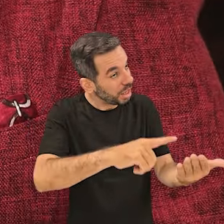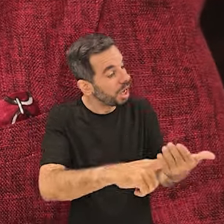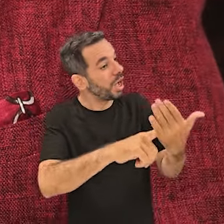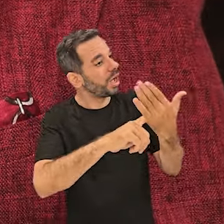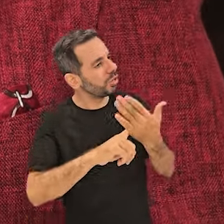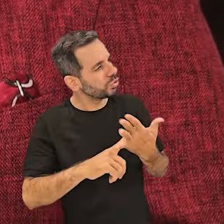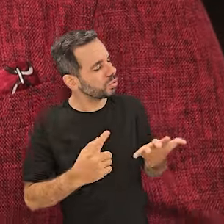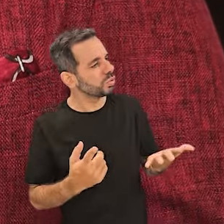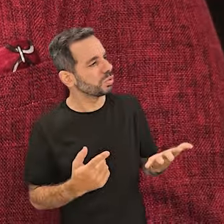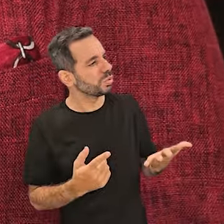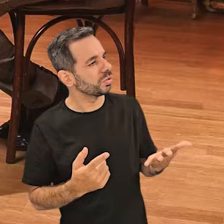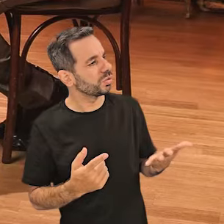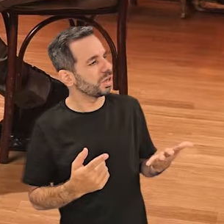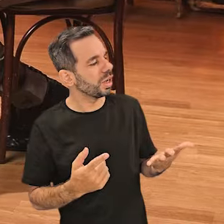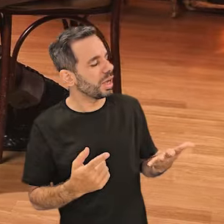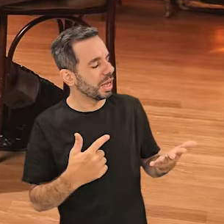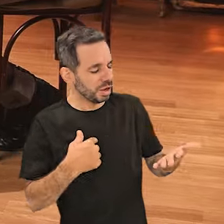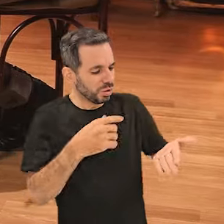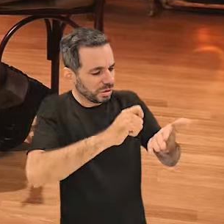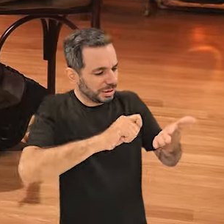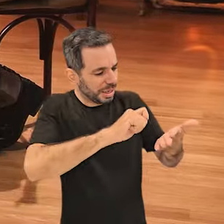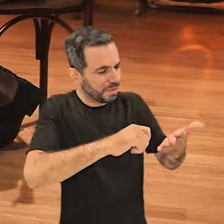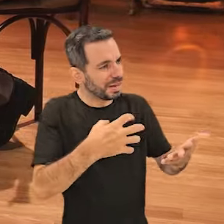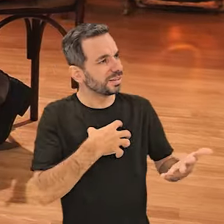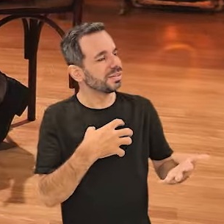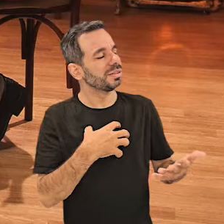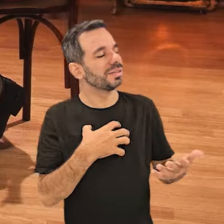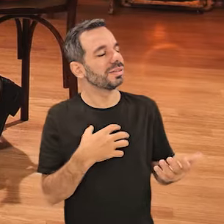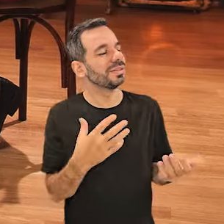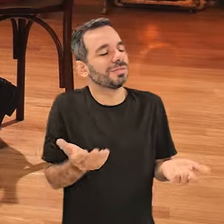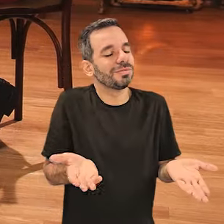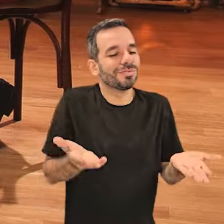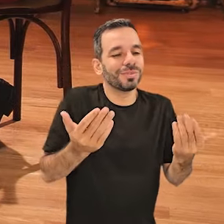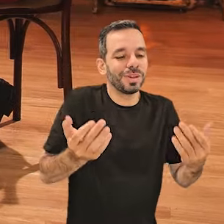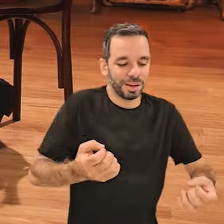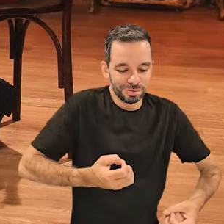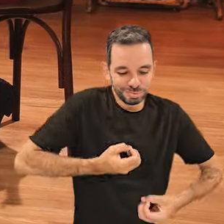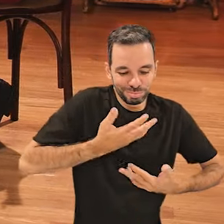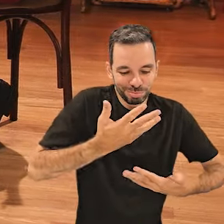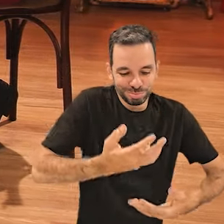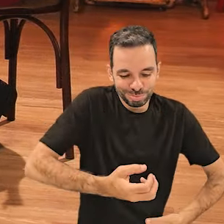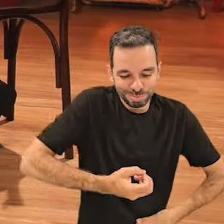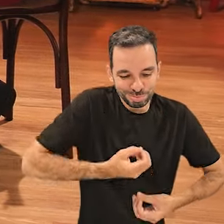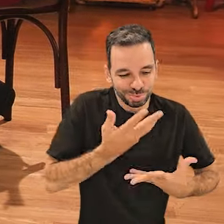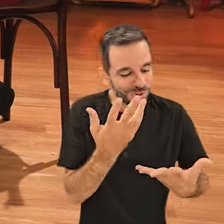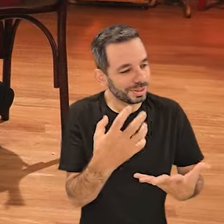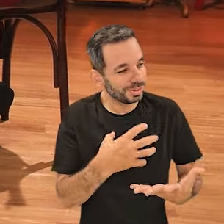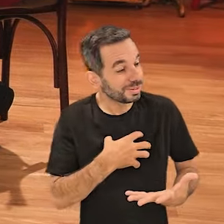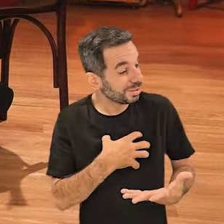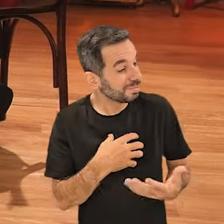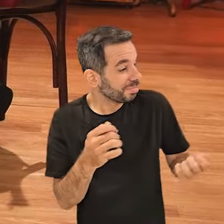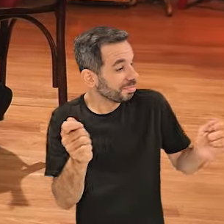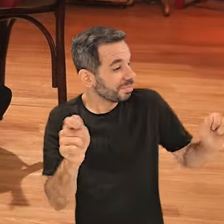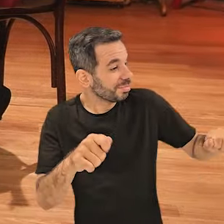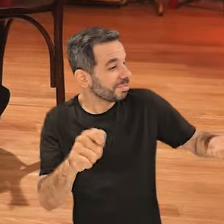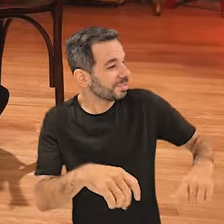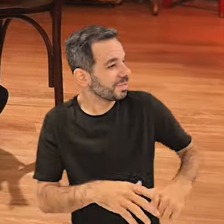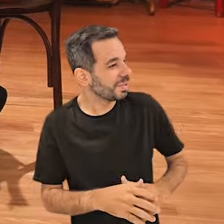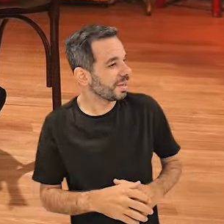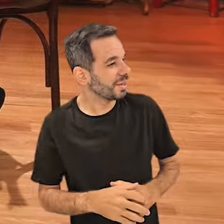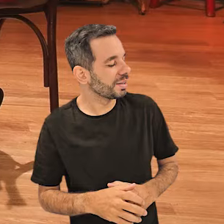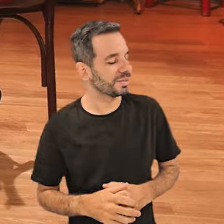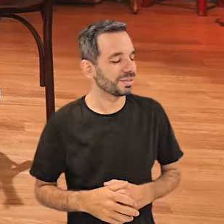muitas pessoas. E elas se sentem mais leves e aí começam a expressar ali desde emoções, sentimentos. Então,